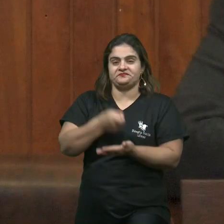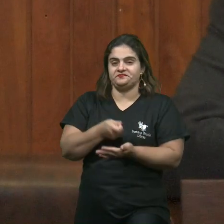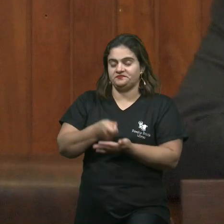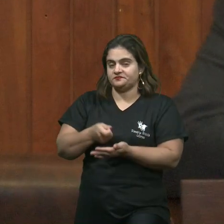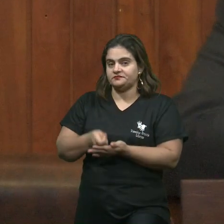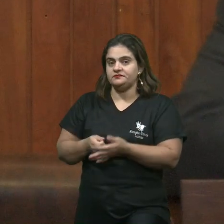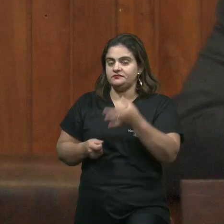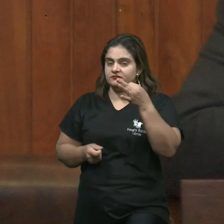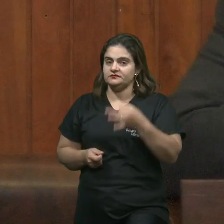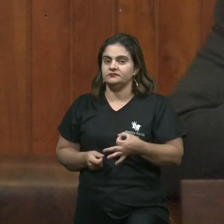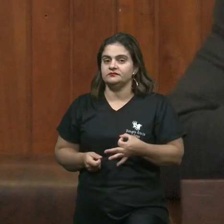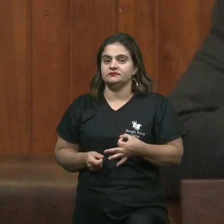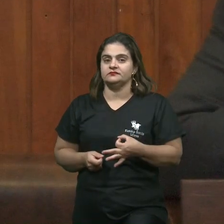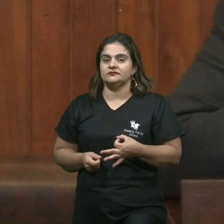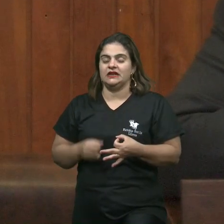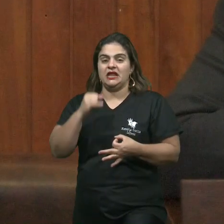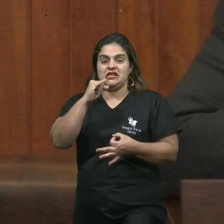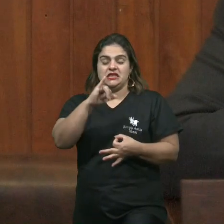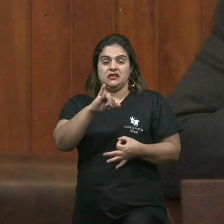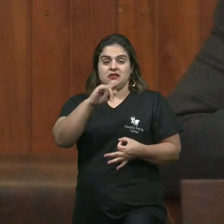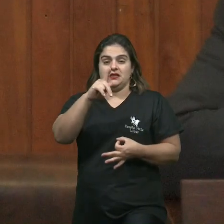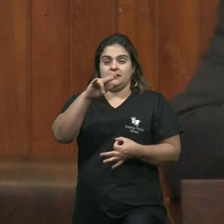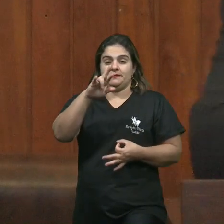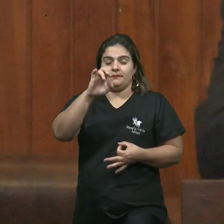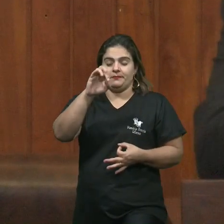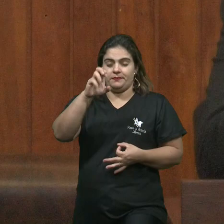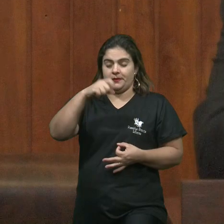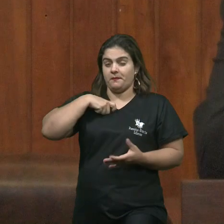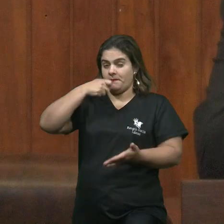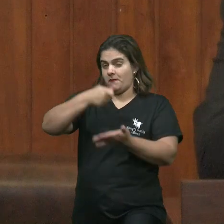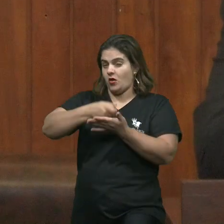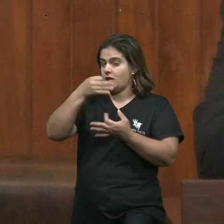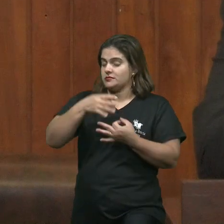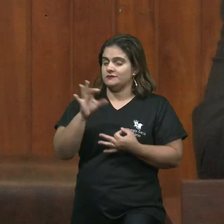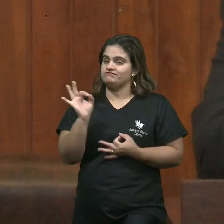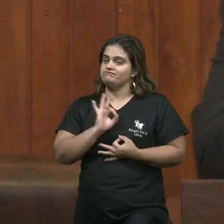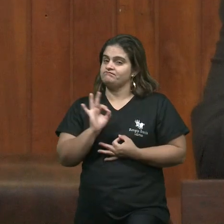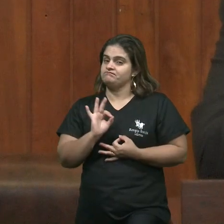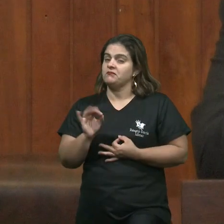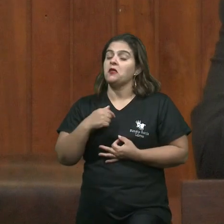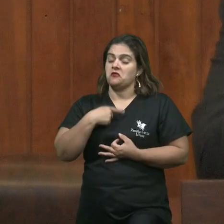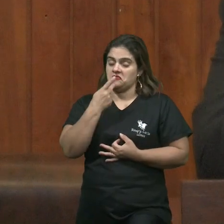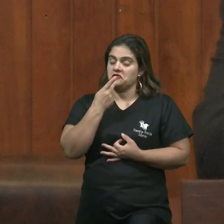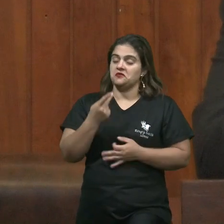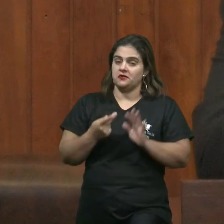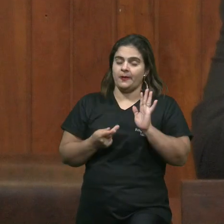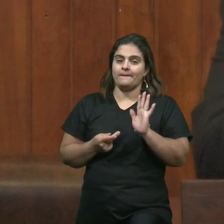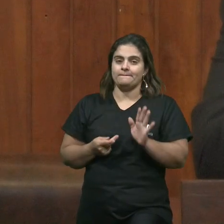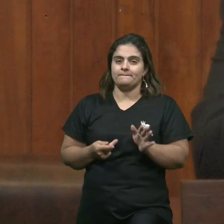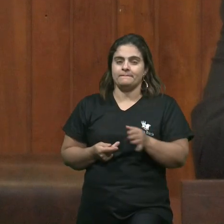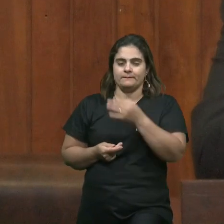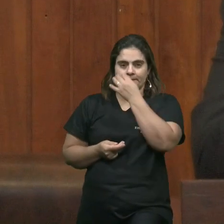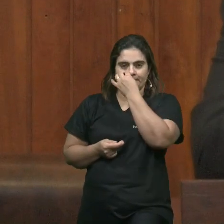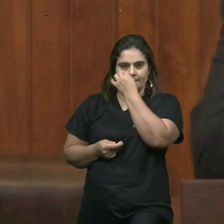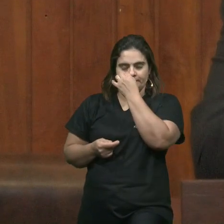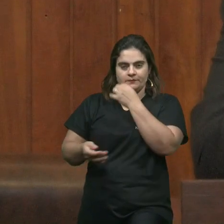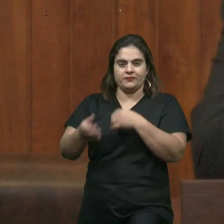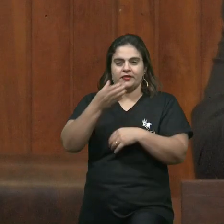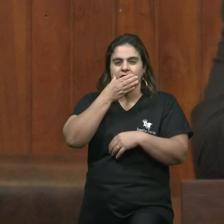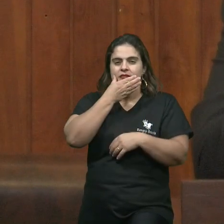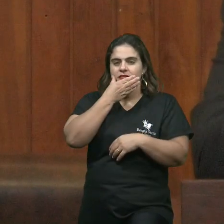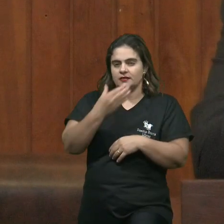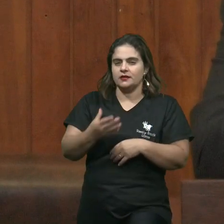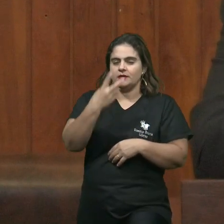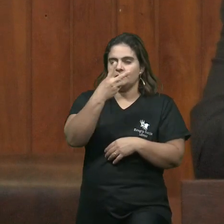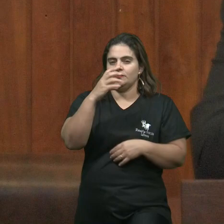a parte patronal do IPREM. Eu falei aqui, no apagar da luz de dezembro de 2016,